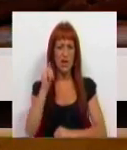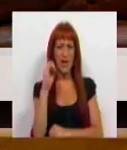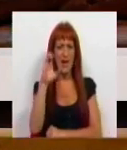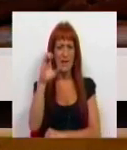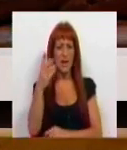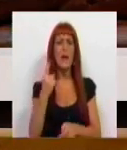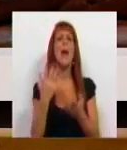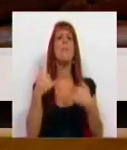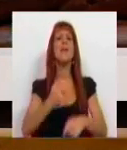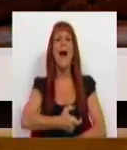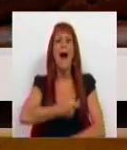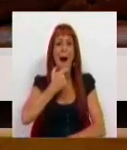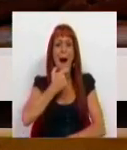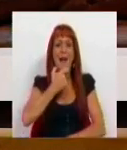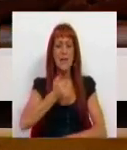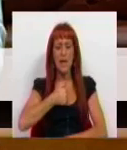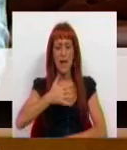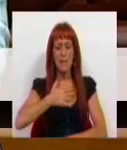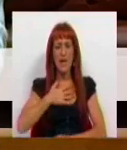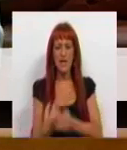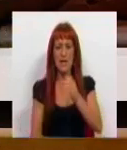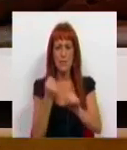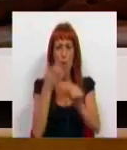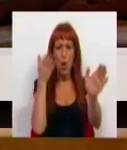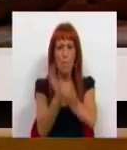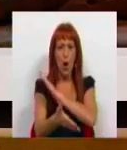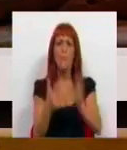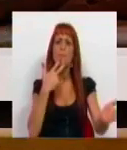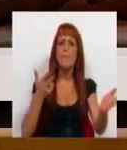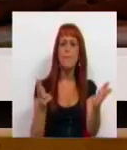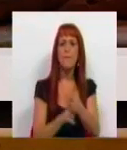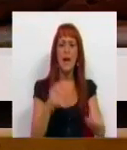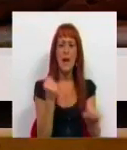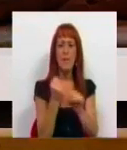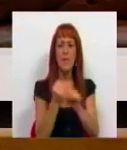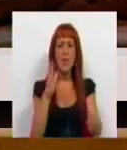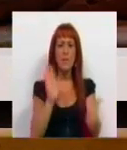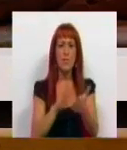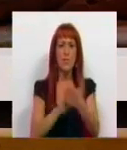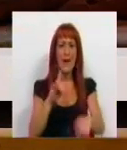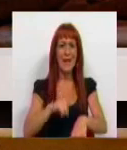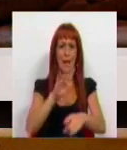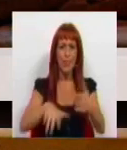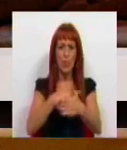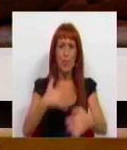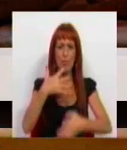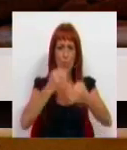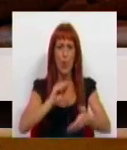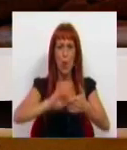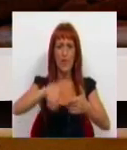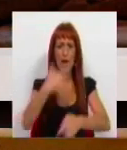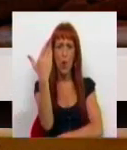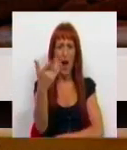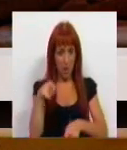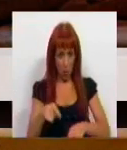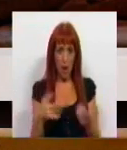IRC, mas apenas para as empresas que criem emprego de facto, emprego comprovado, a tempo inteiro e com contrato.